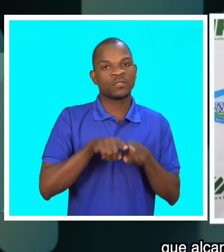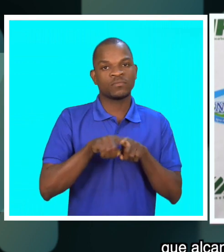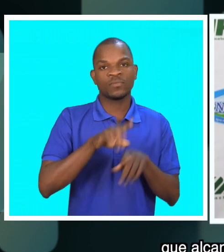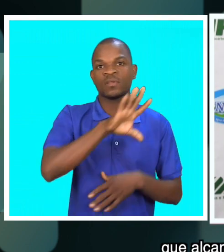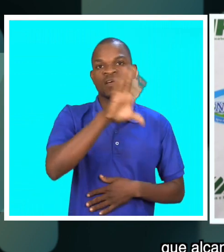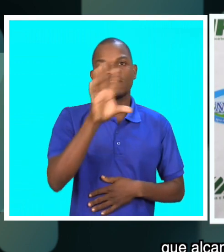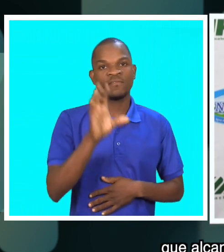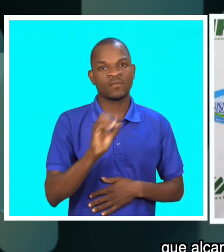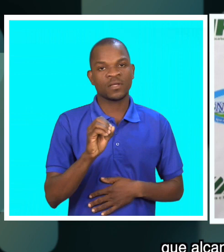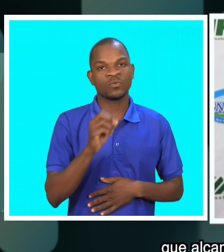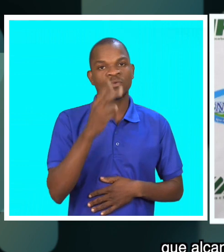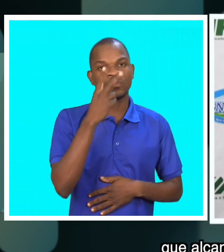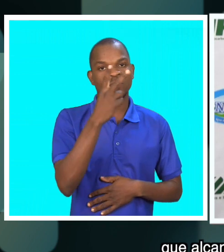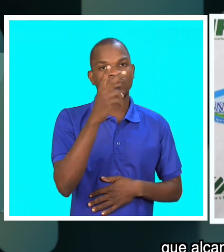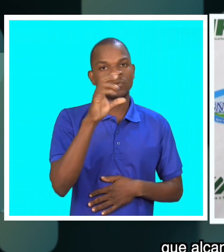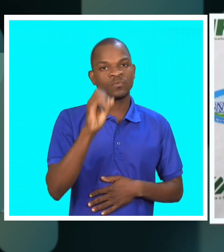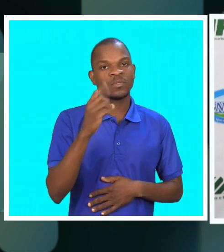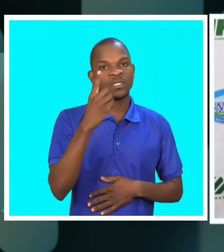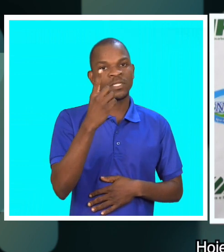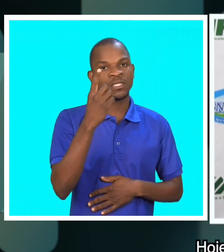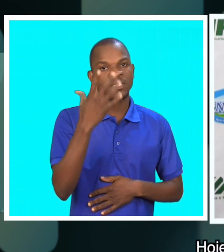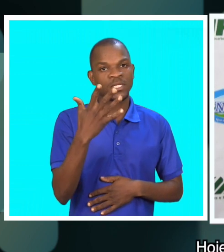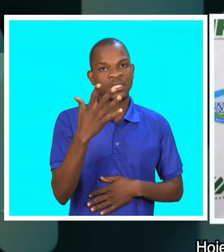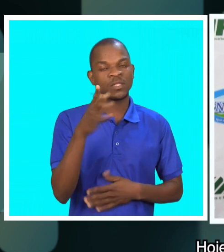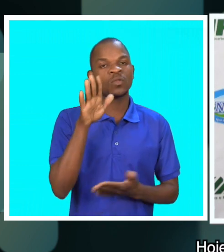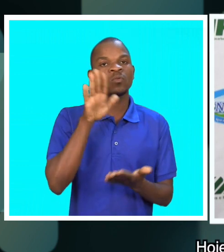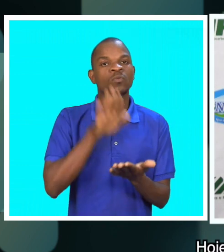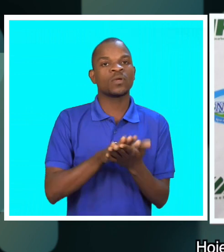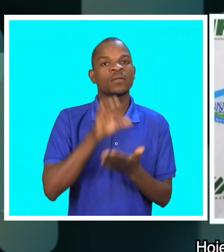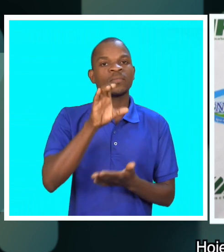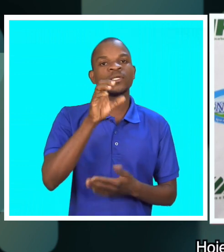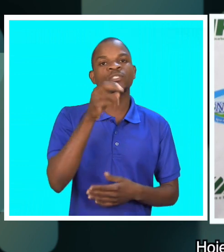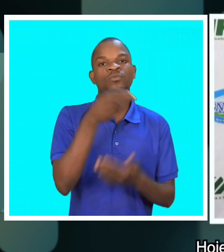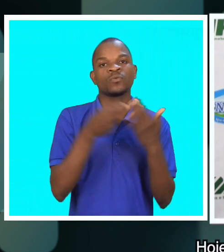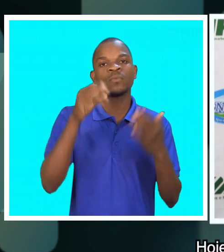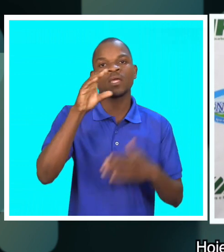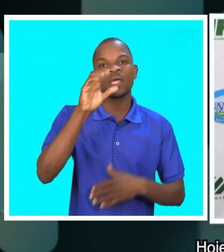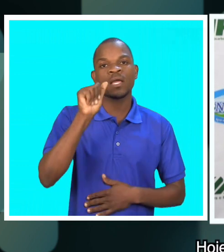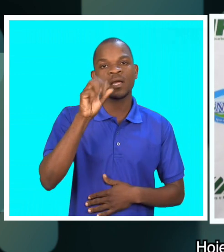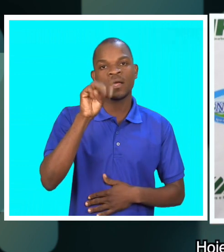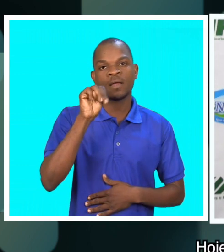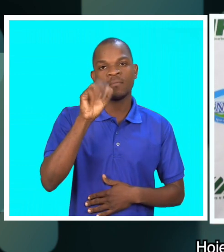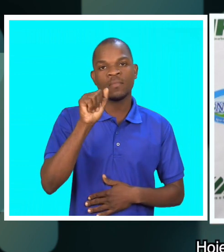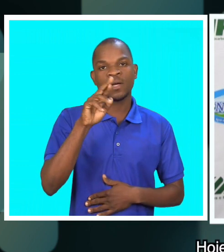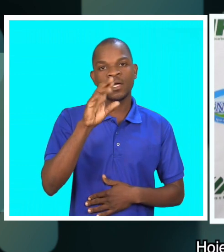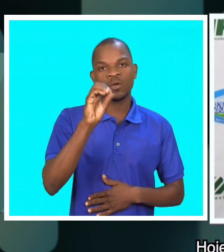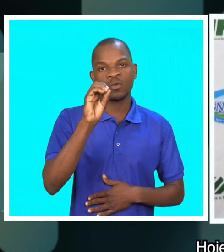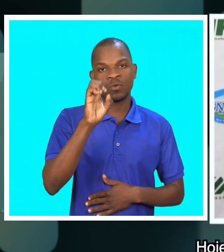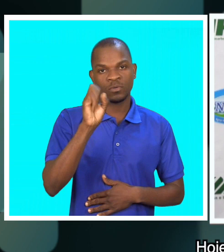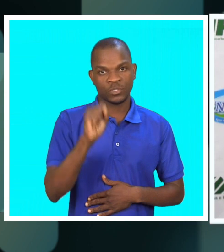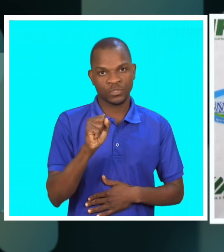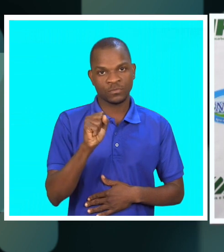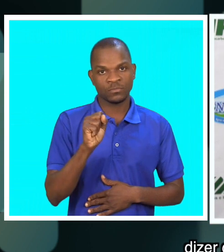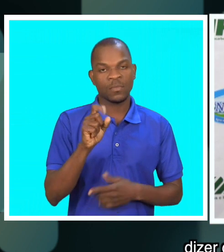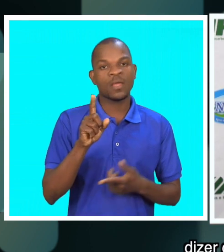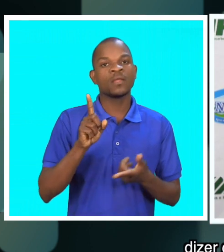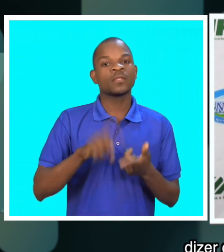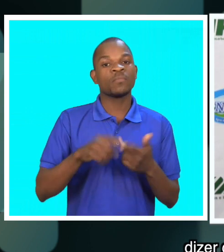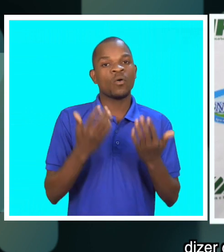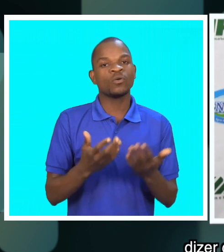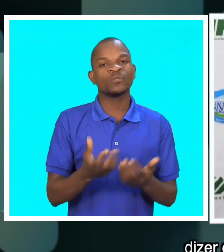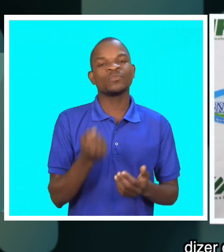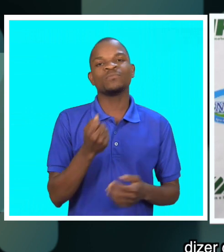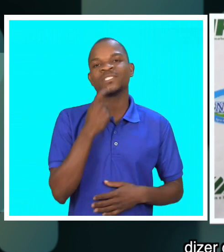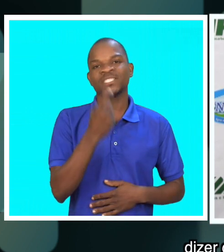AfroBasket 2015, nos Camarões. Hoje, podemos, com muita satisfação, dizer que